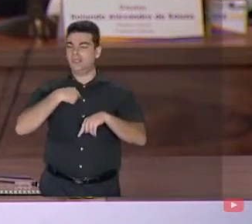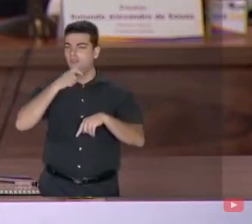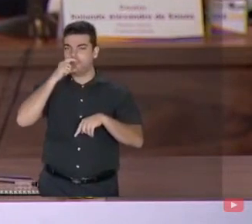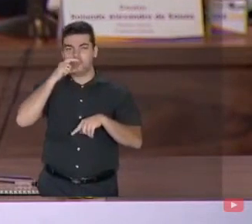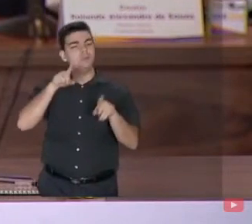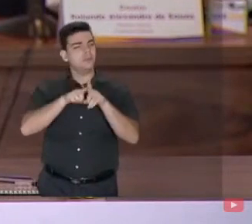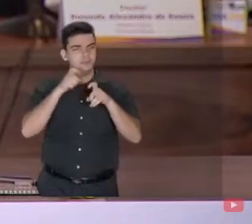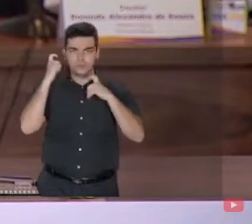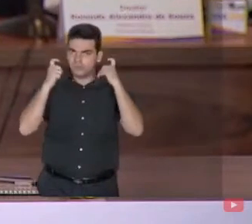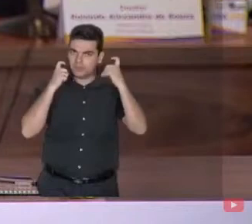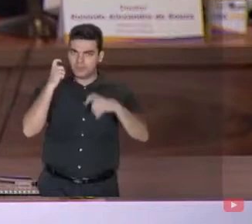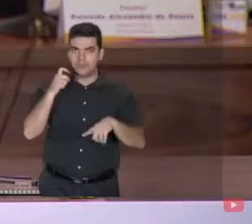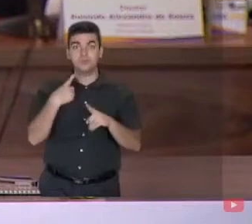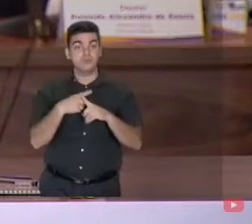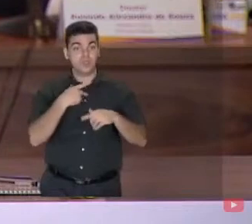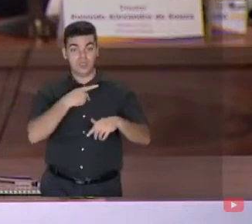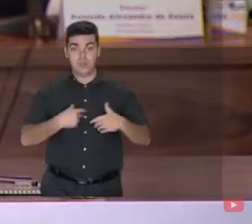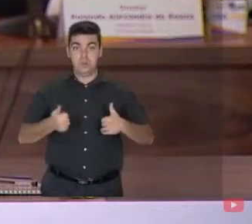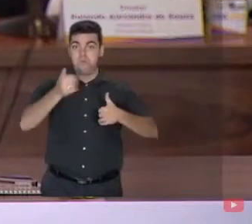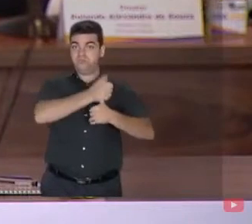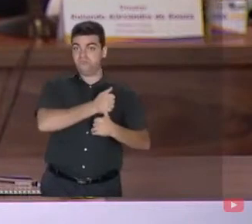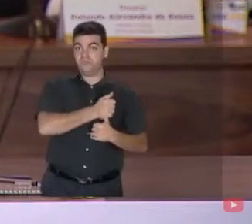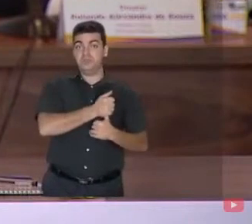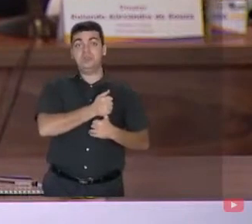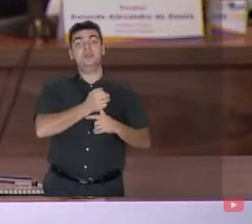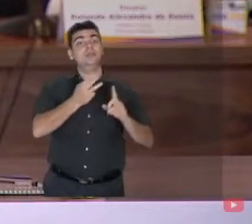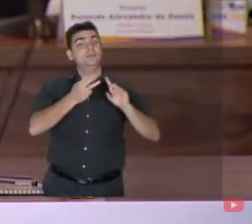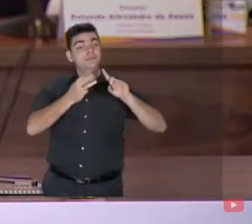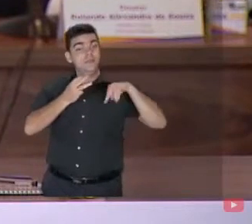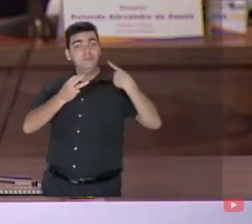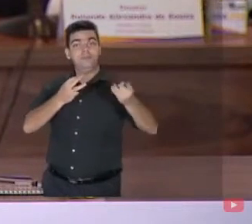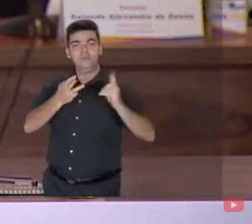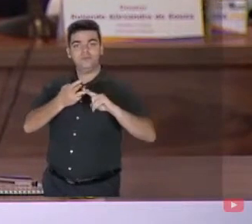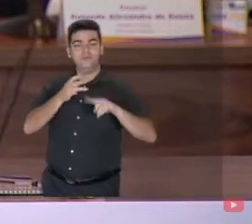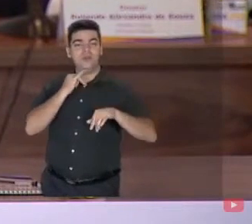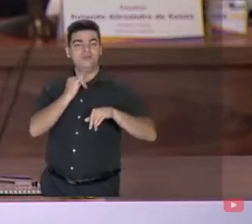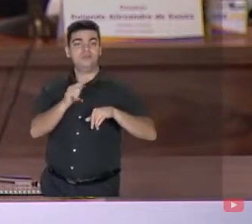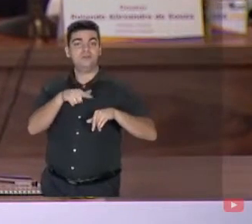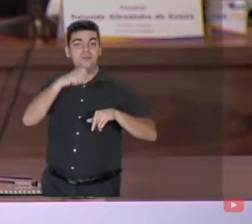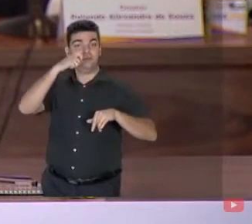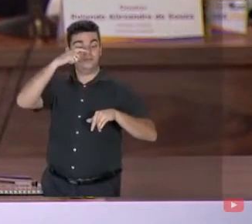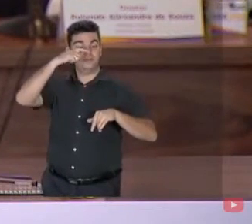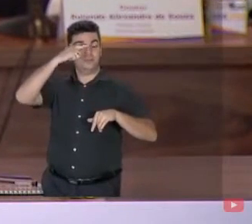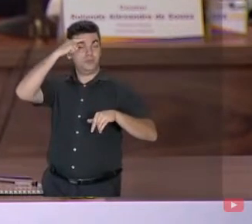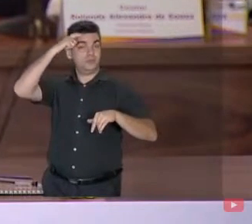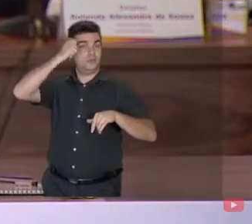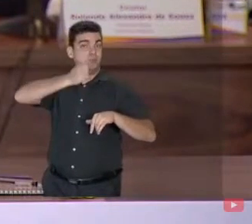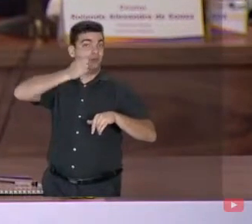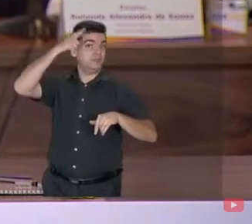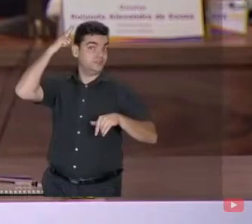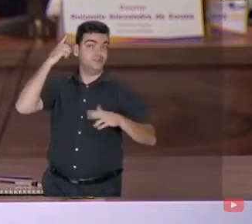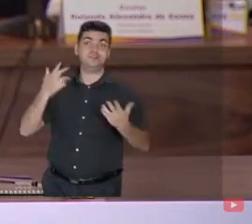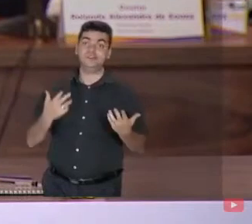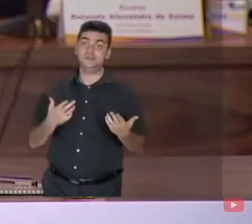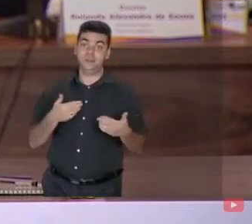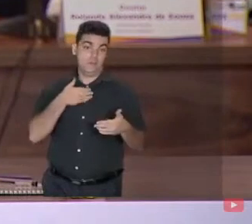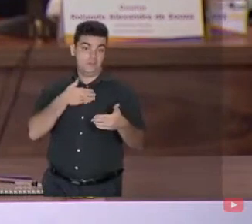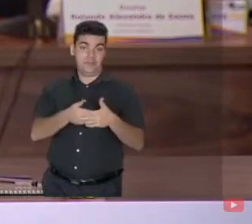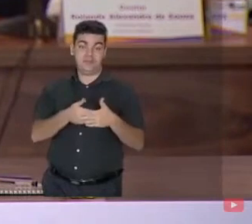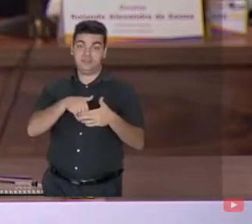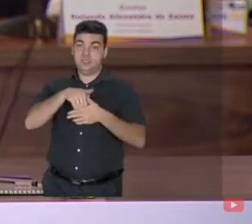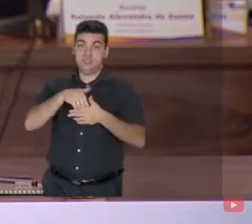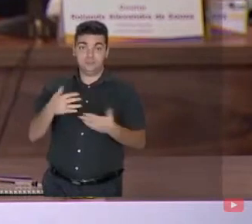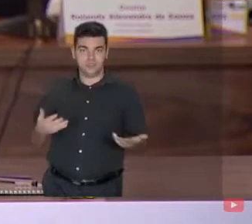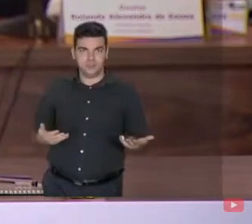a presidência, e vou transmiti-lo ao ministro Alexandre pouco tempo antes da realização das eleições. Nós